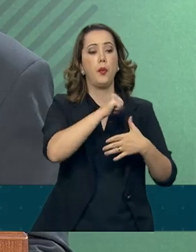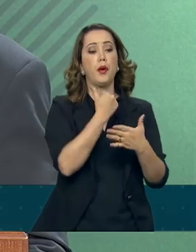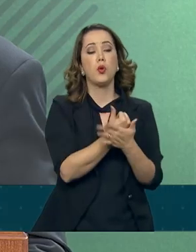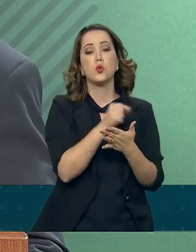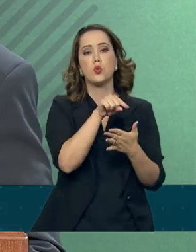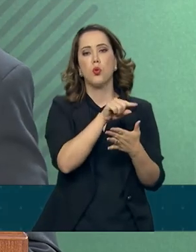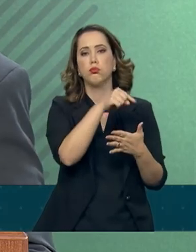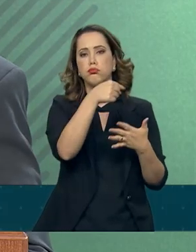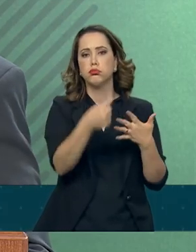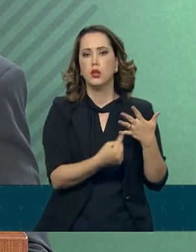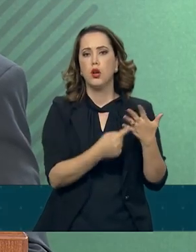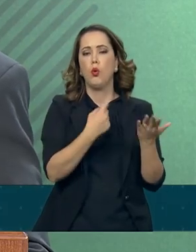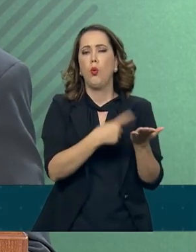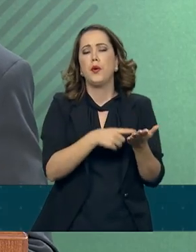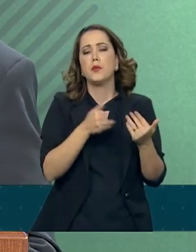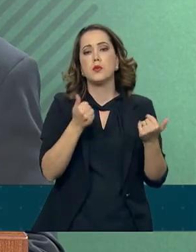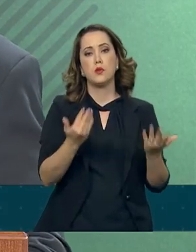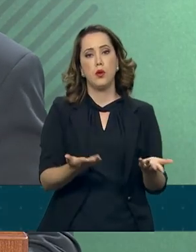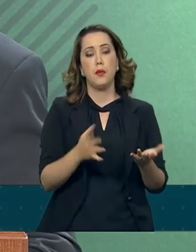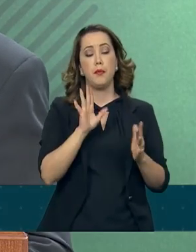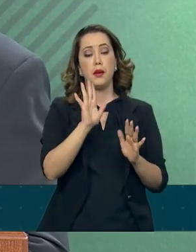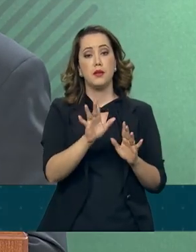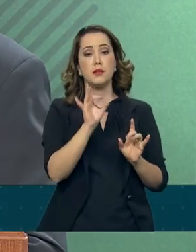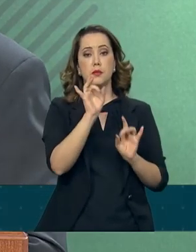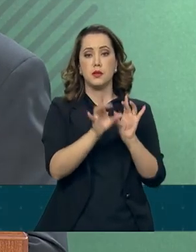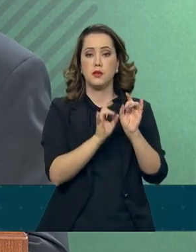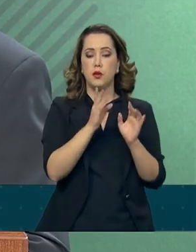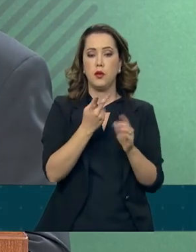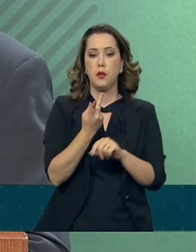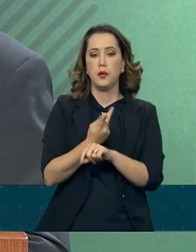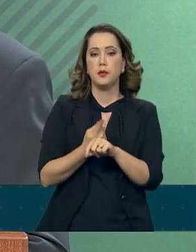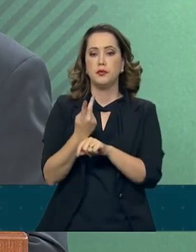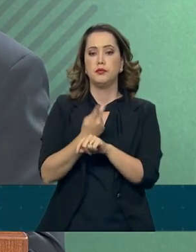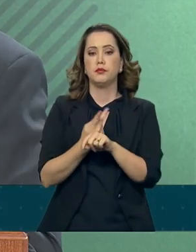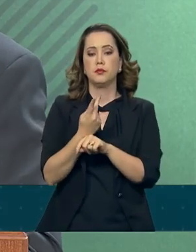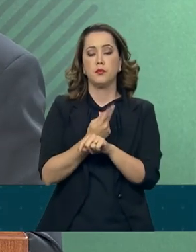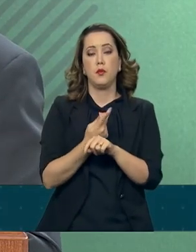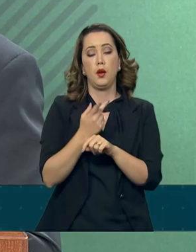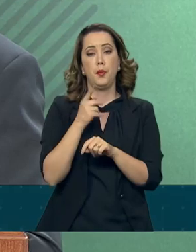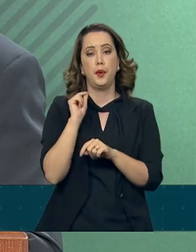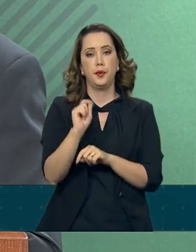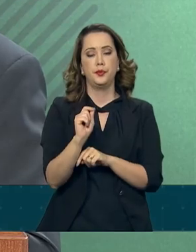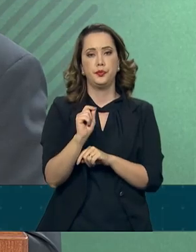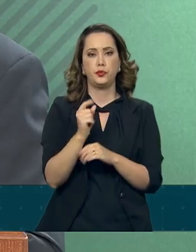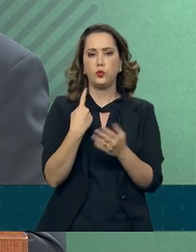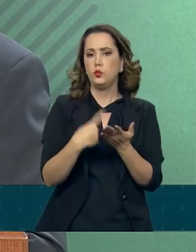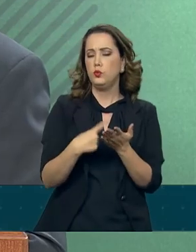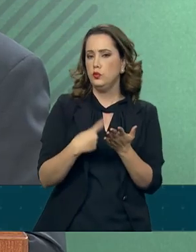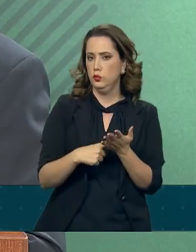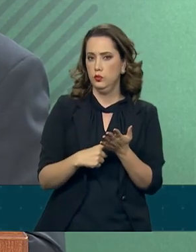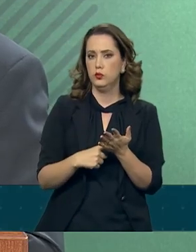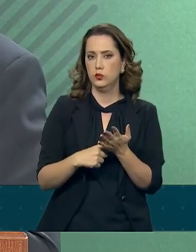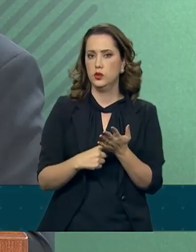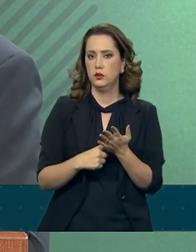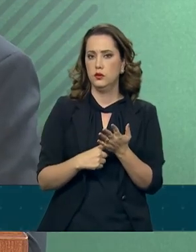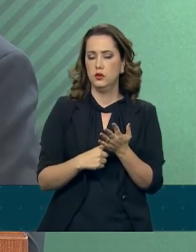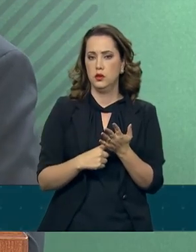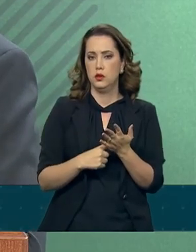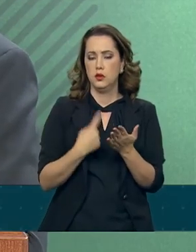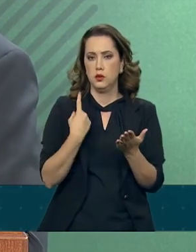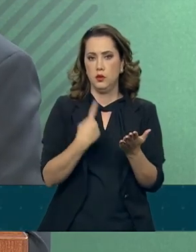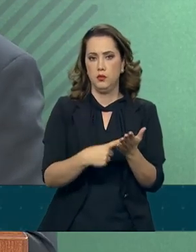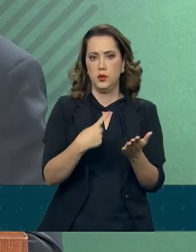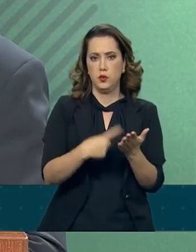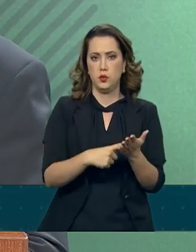mais especialmente com relação à sua pergunta é a busca a partir deste belo acordo que foi conformado